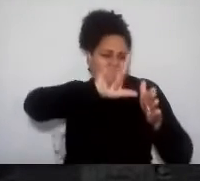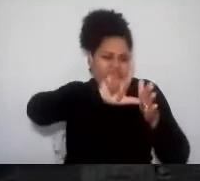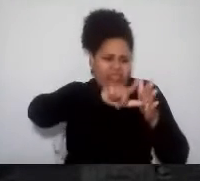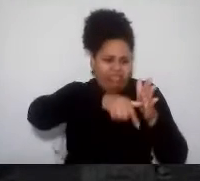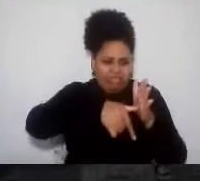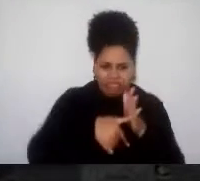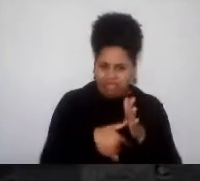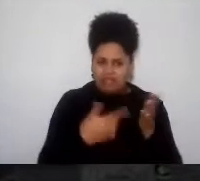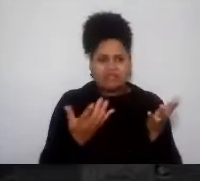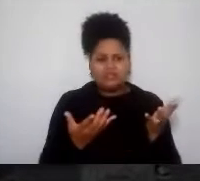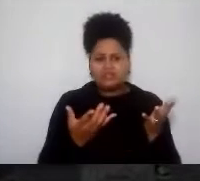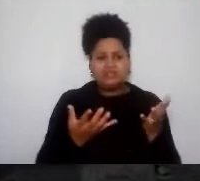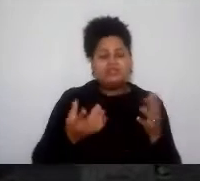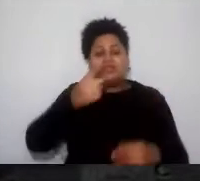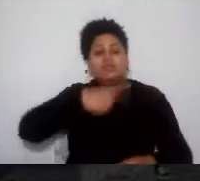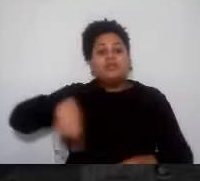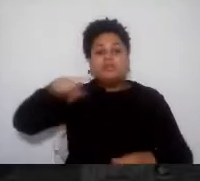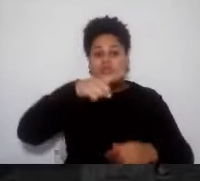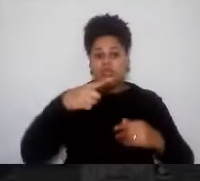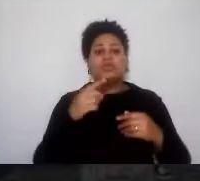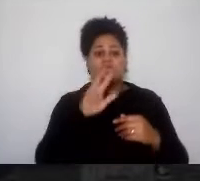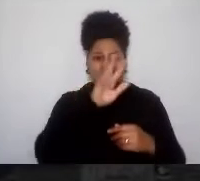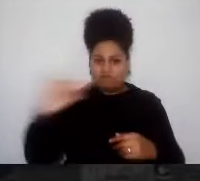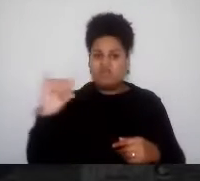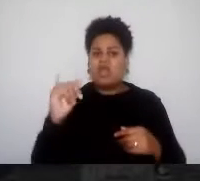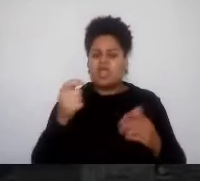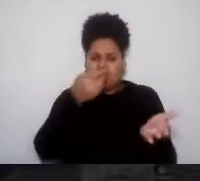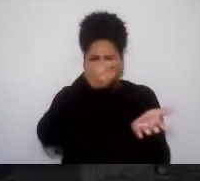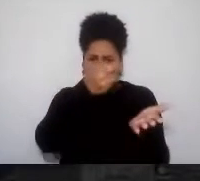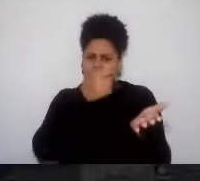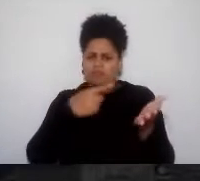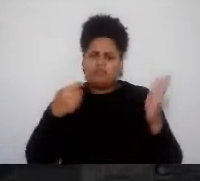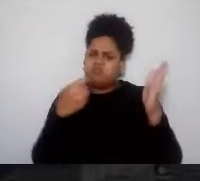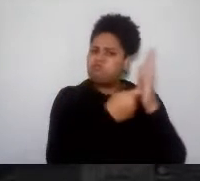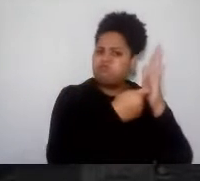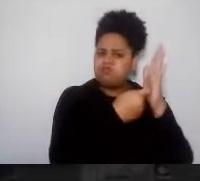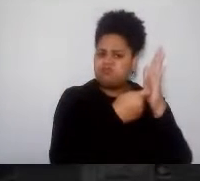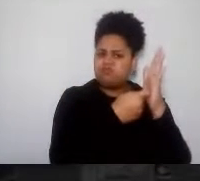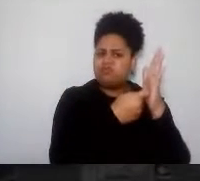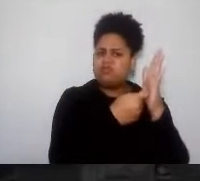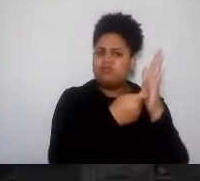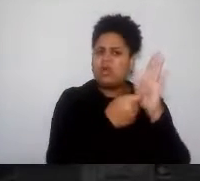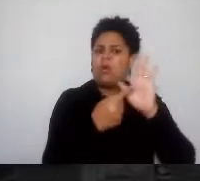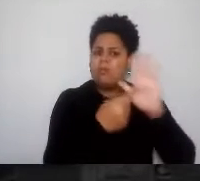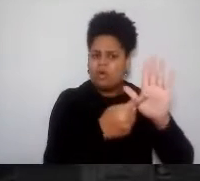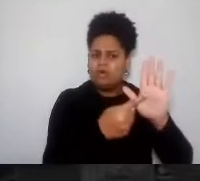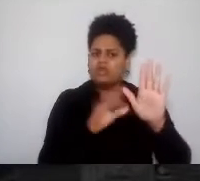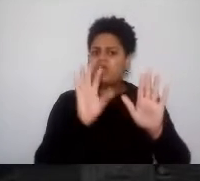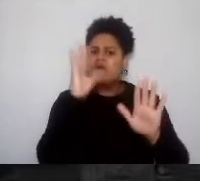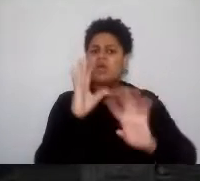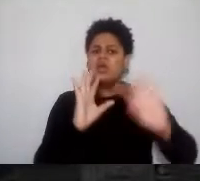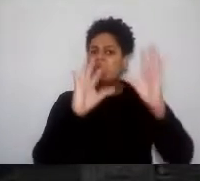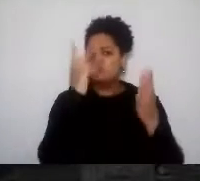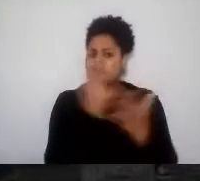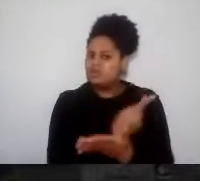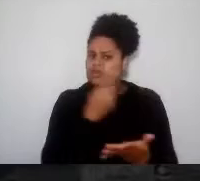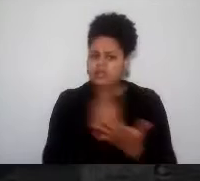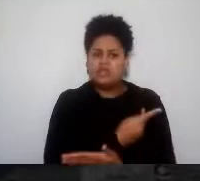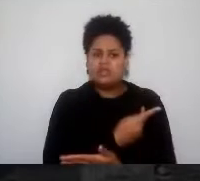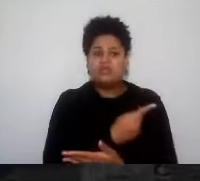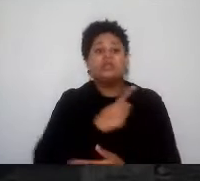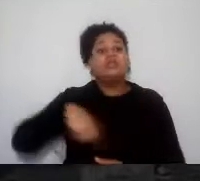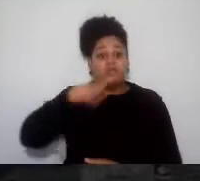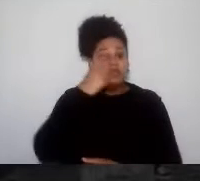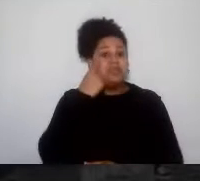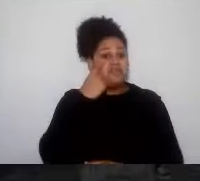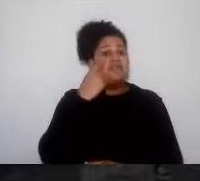vamos denunciar o que está acontecendo. Nós vimos, né, como que o governo está fazendo para conseguir os